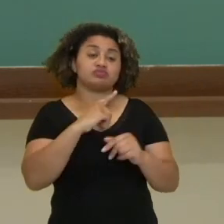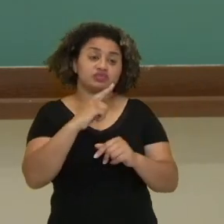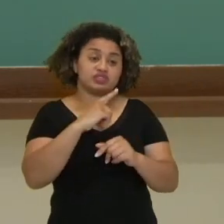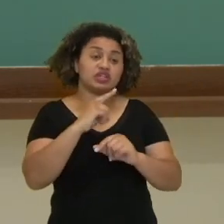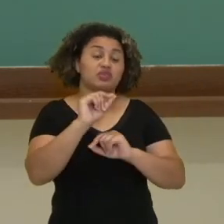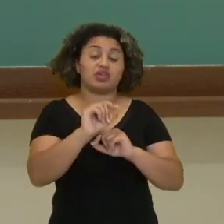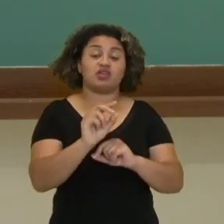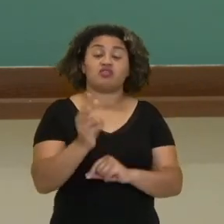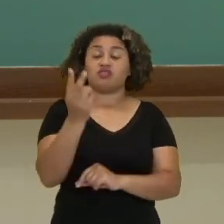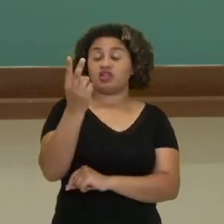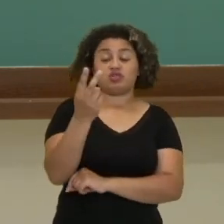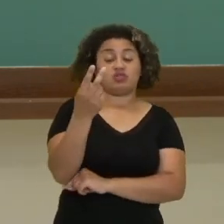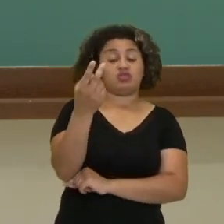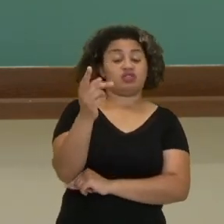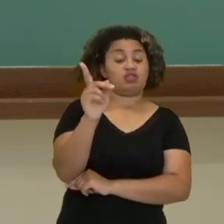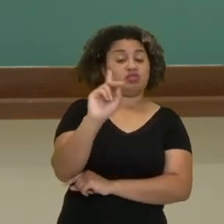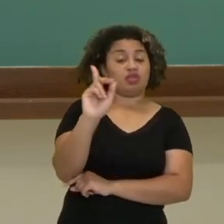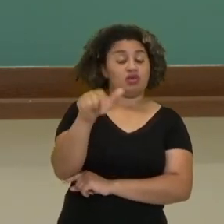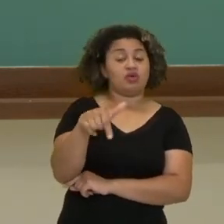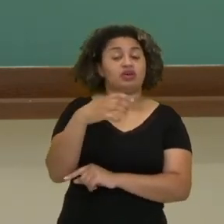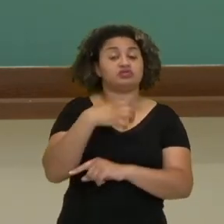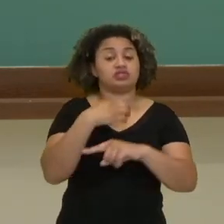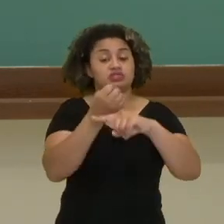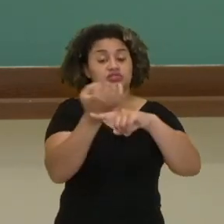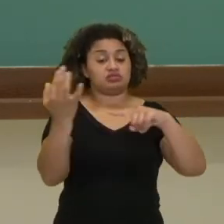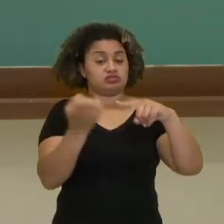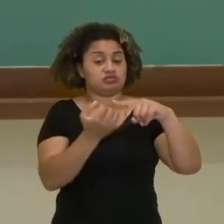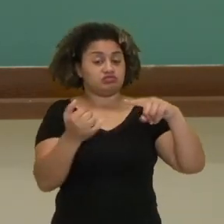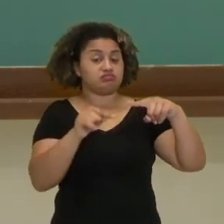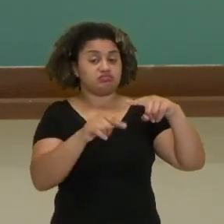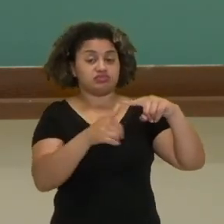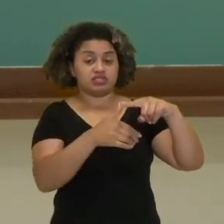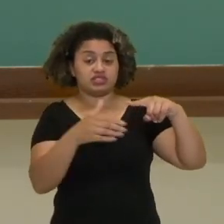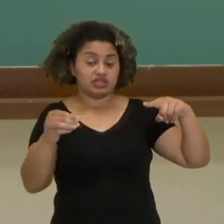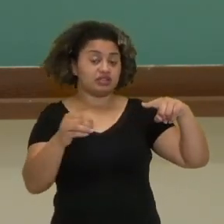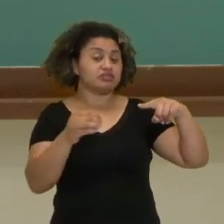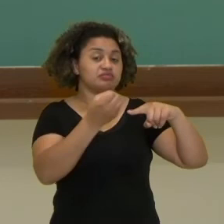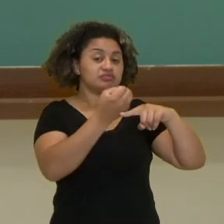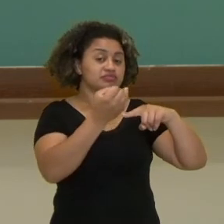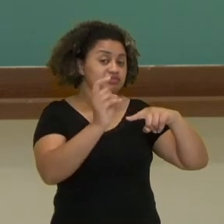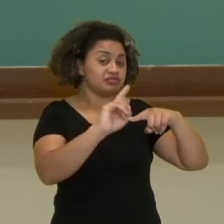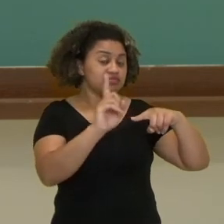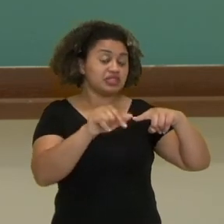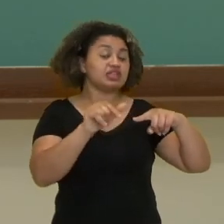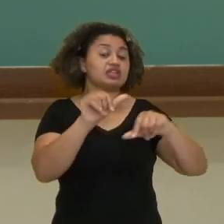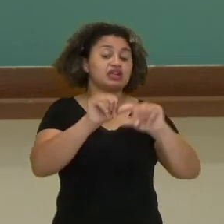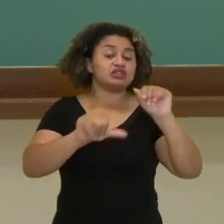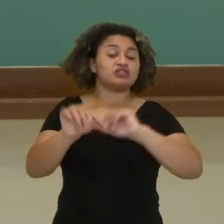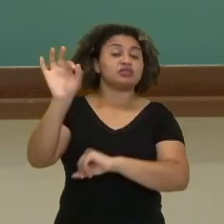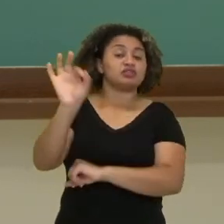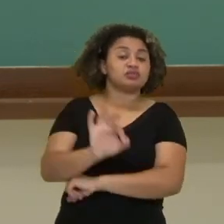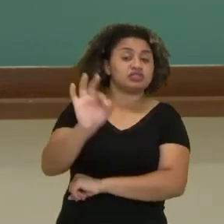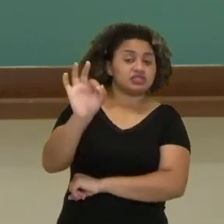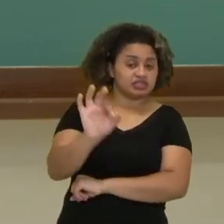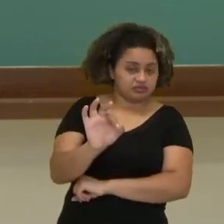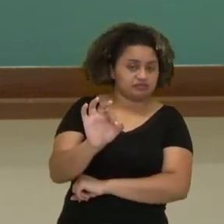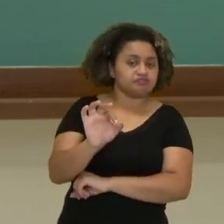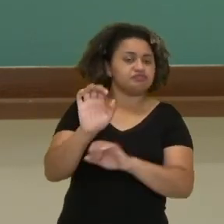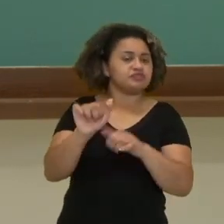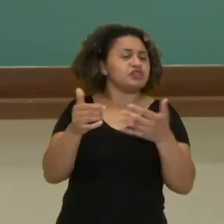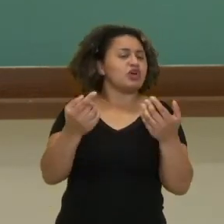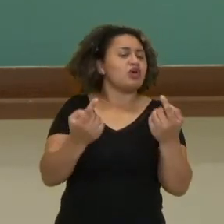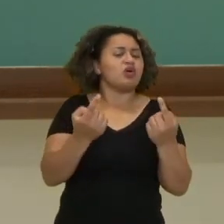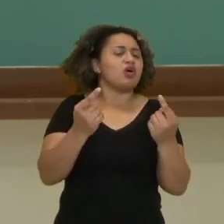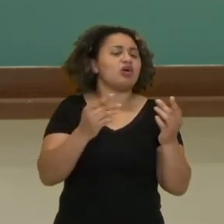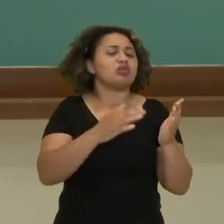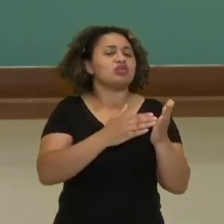não está na forma de fração percentual em porcentagem, ok? Então qual que é o